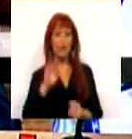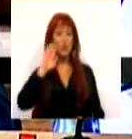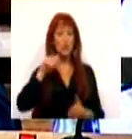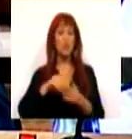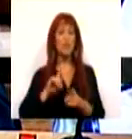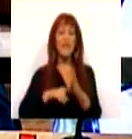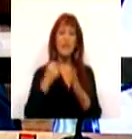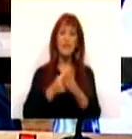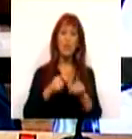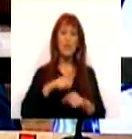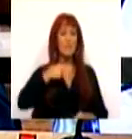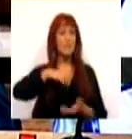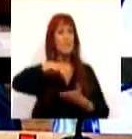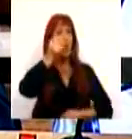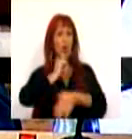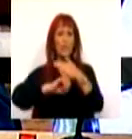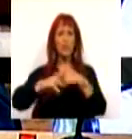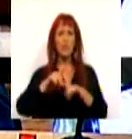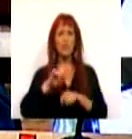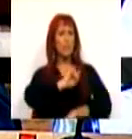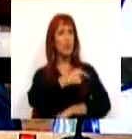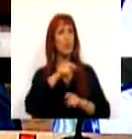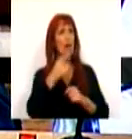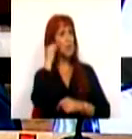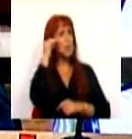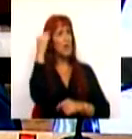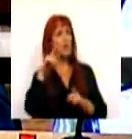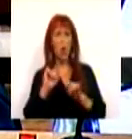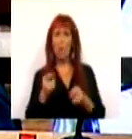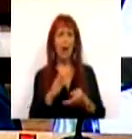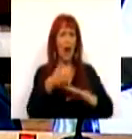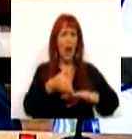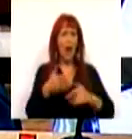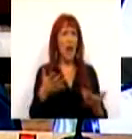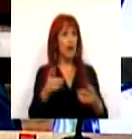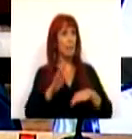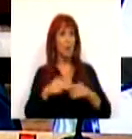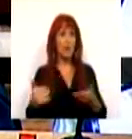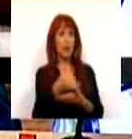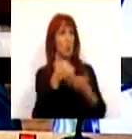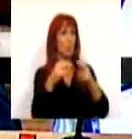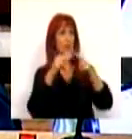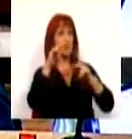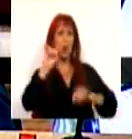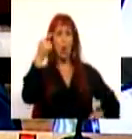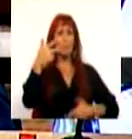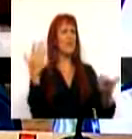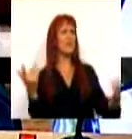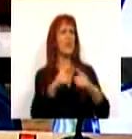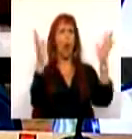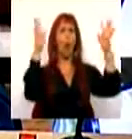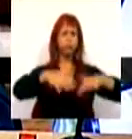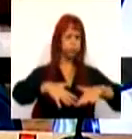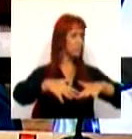solução definitiva para edifícios devolutos e com potencial turístico, que sem intervenção e consequente recuperação estariam destinados à